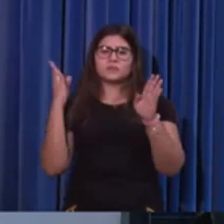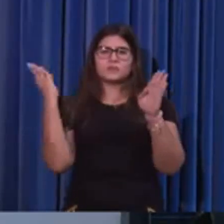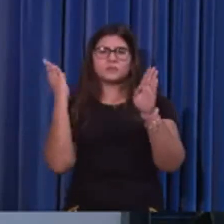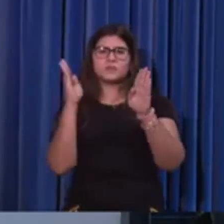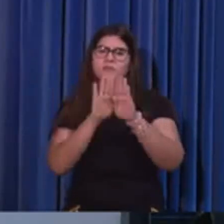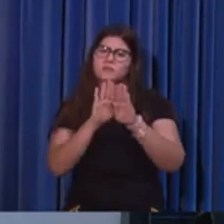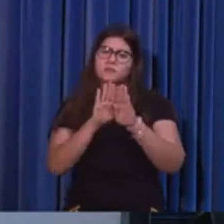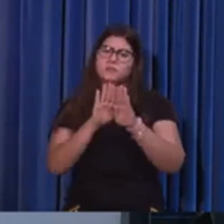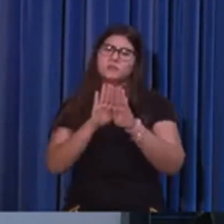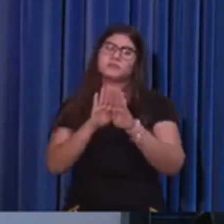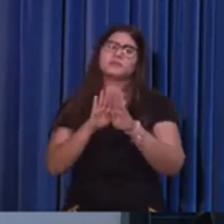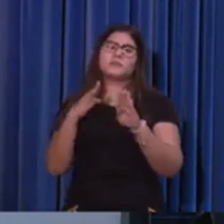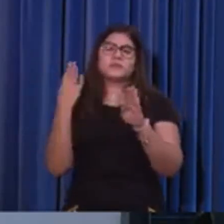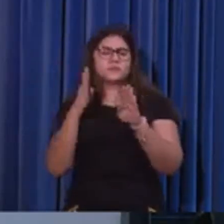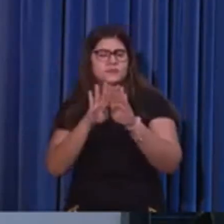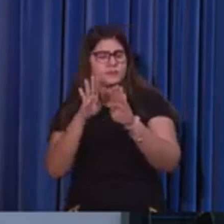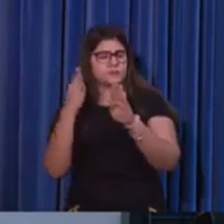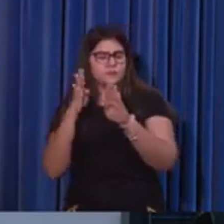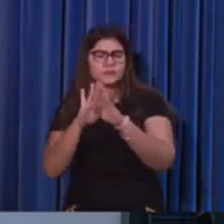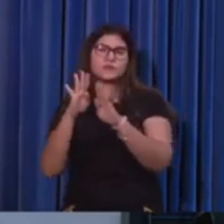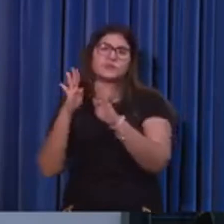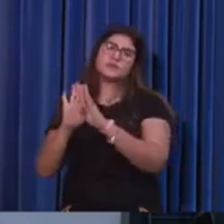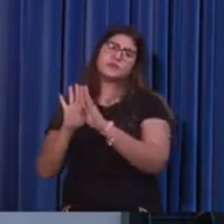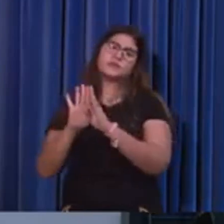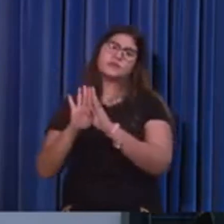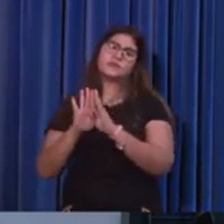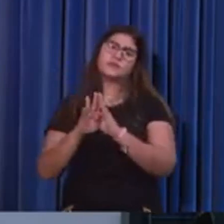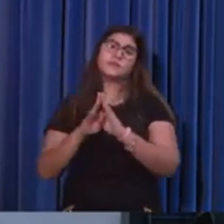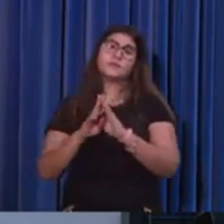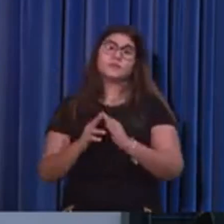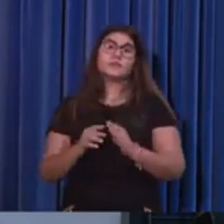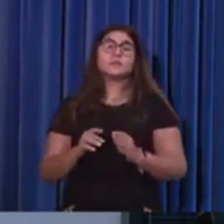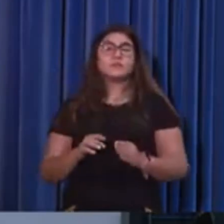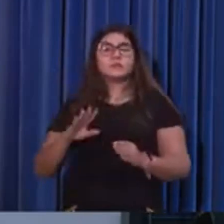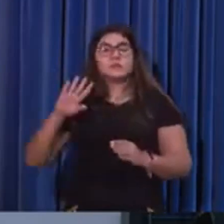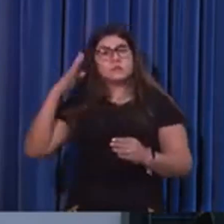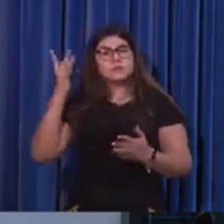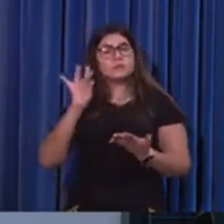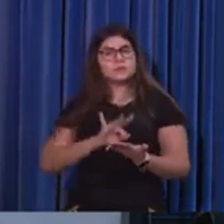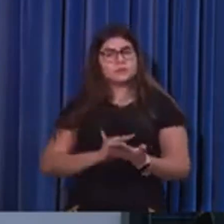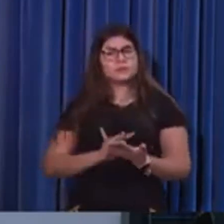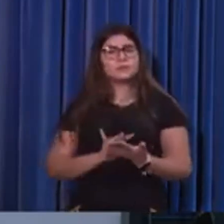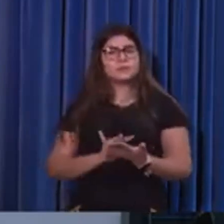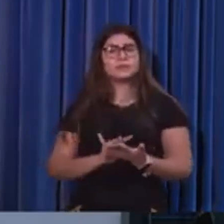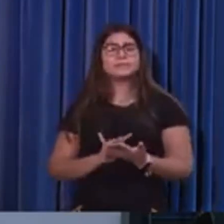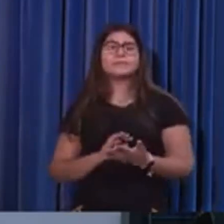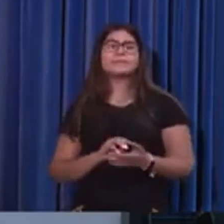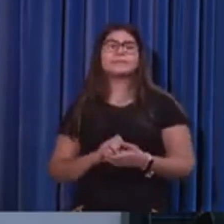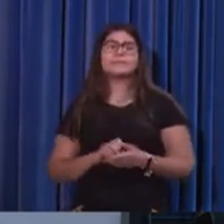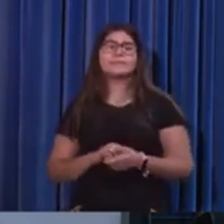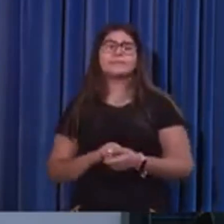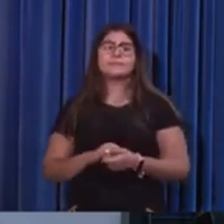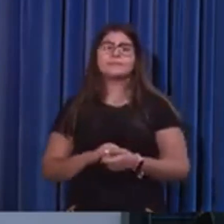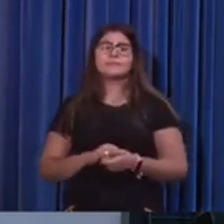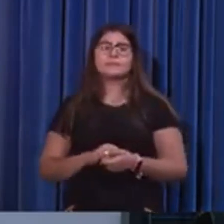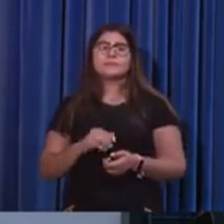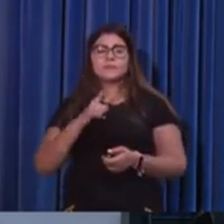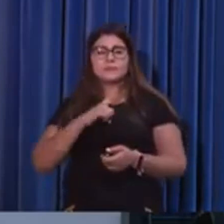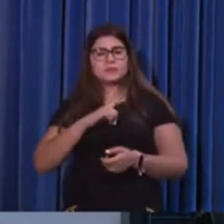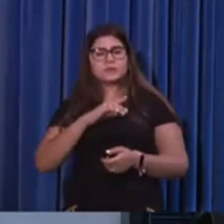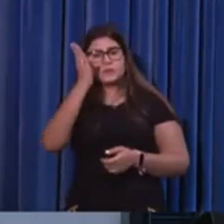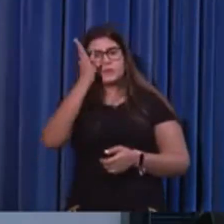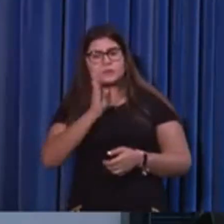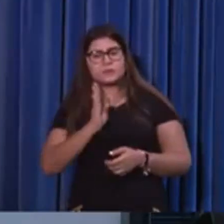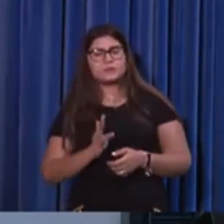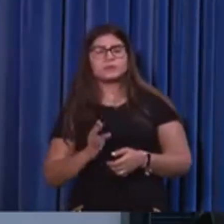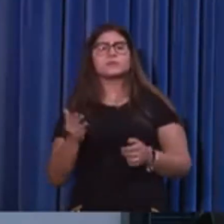e fecham cada vez mais, isso é realidade. E tem essa avalanche chegado também ao Brasil. É verdade que algumas coisas